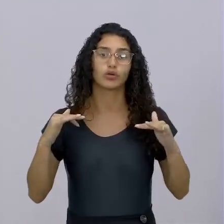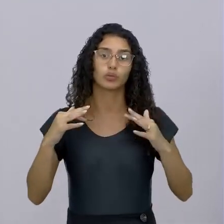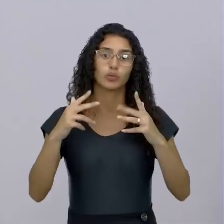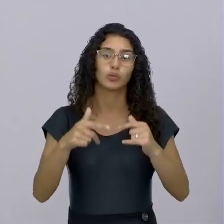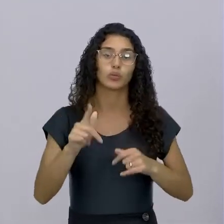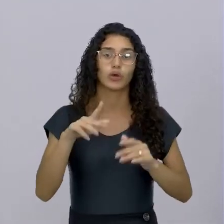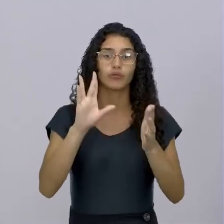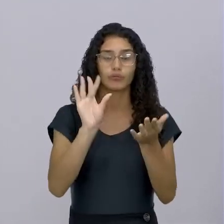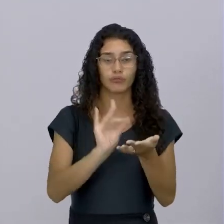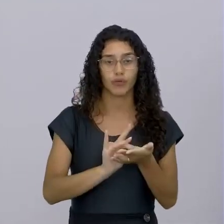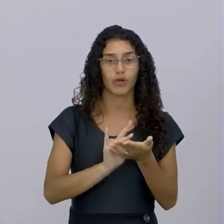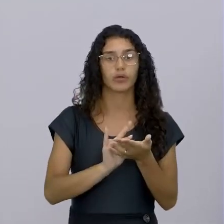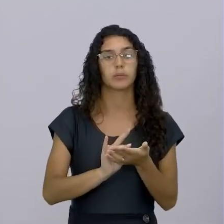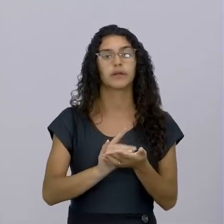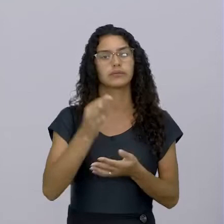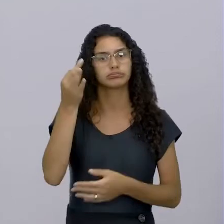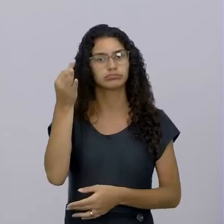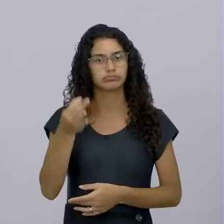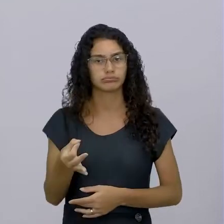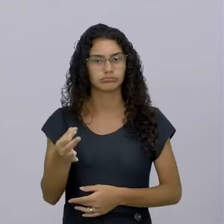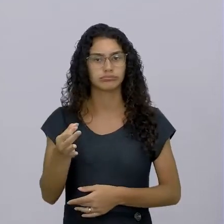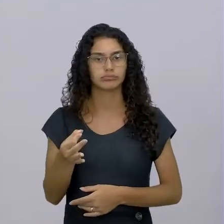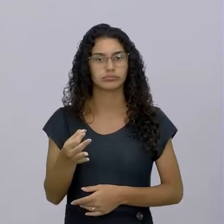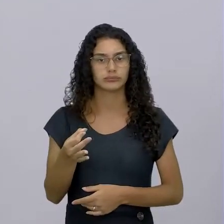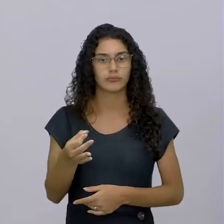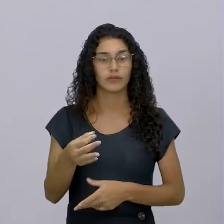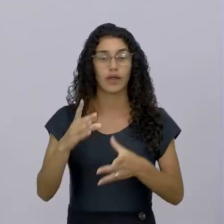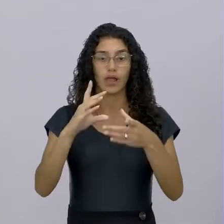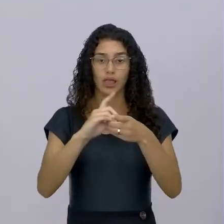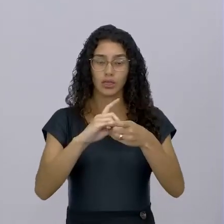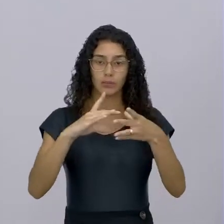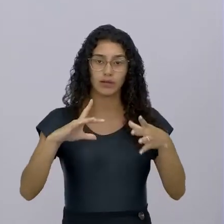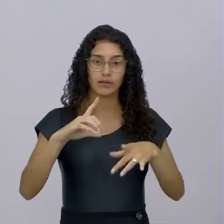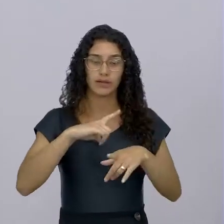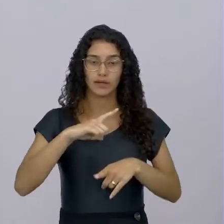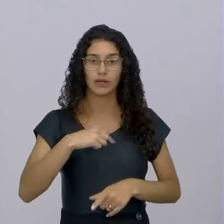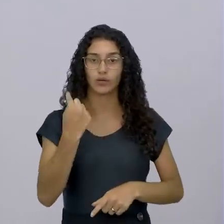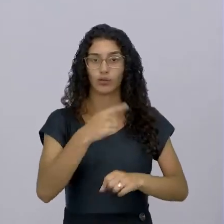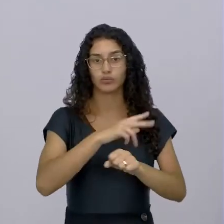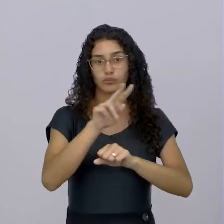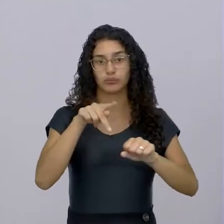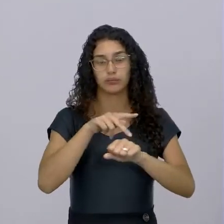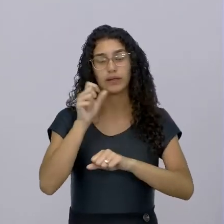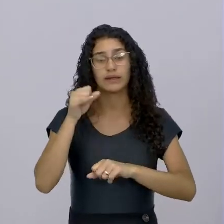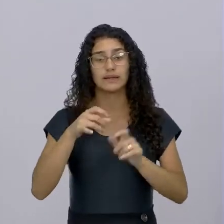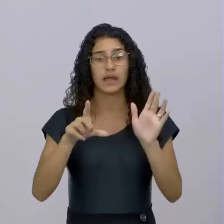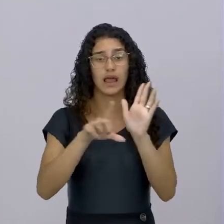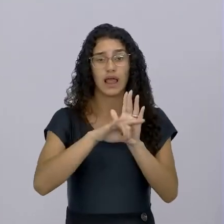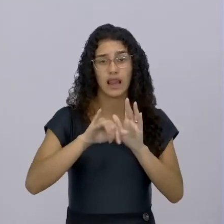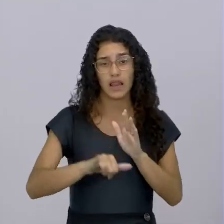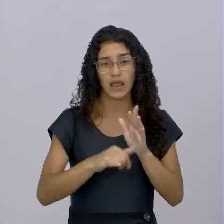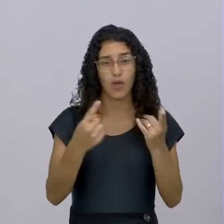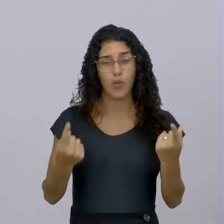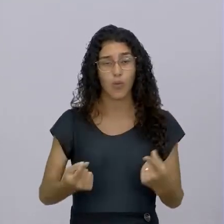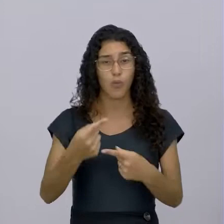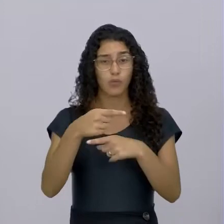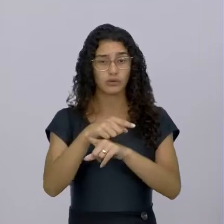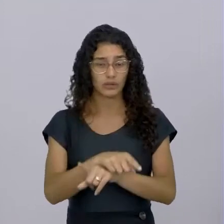é justamente para garantir a democracia no nosso país. Se alguma lei ela